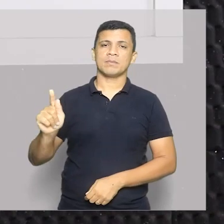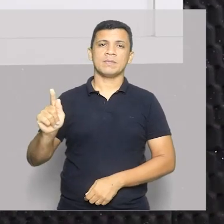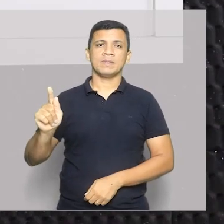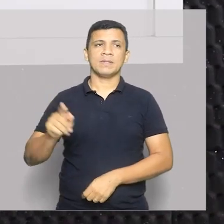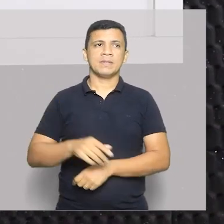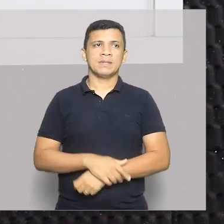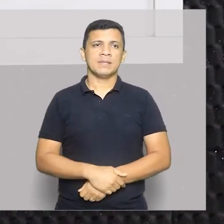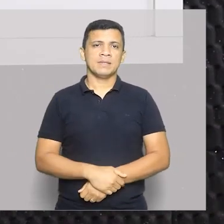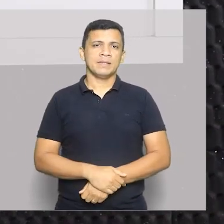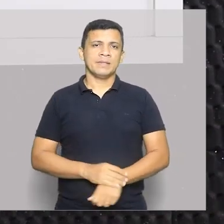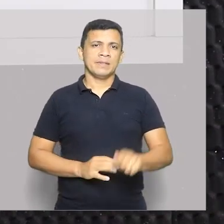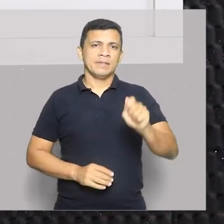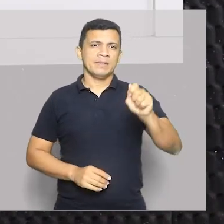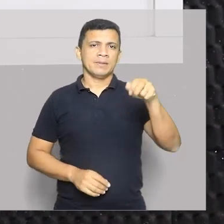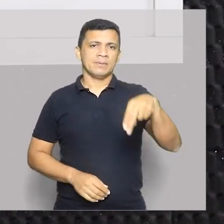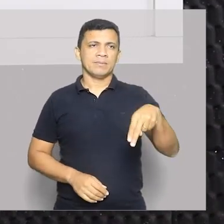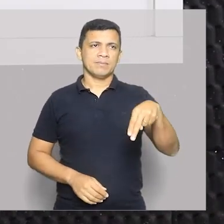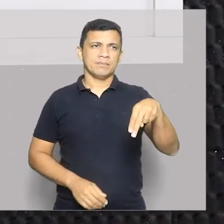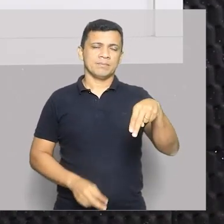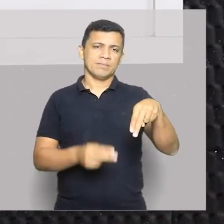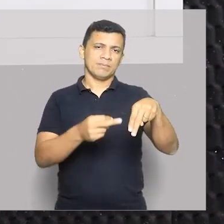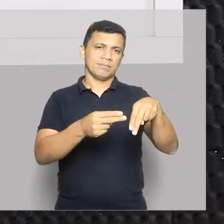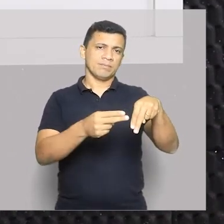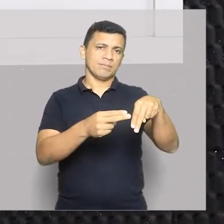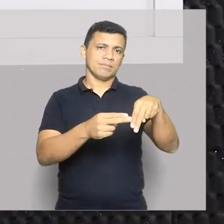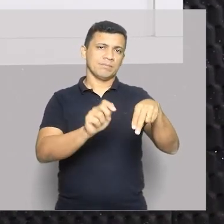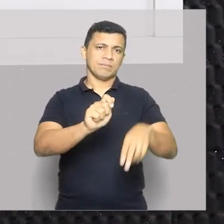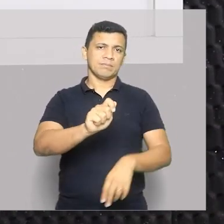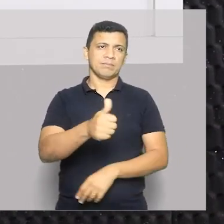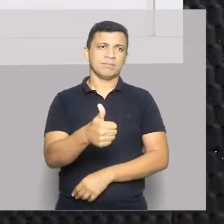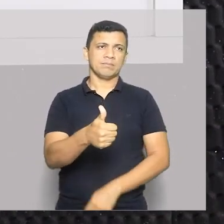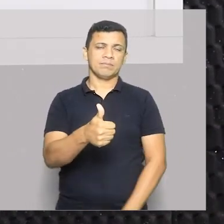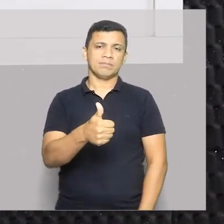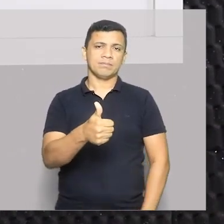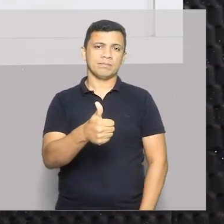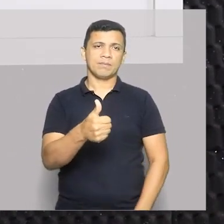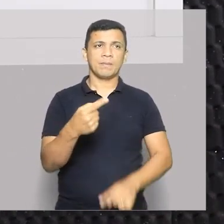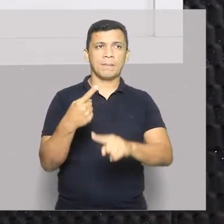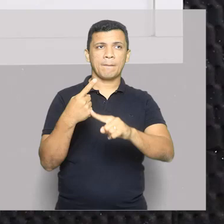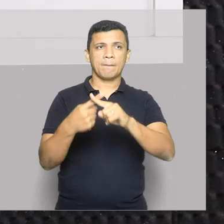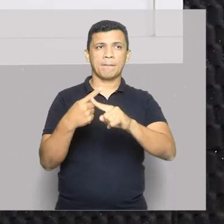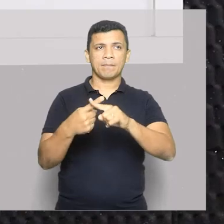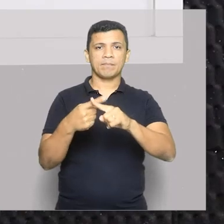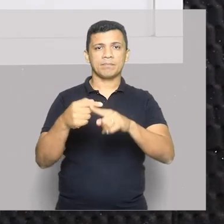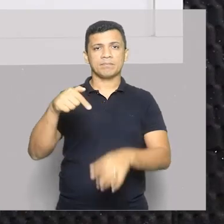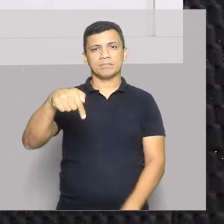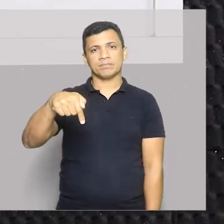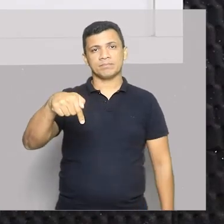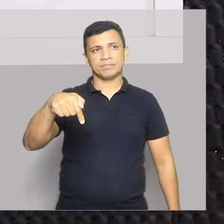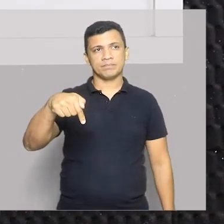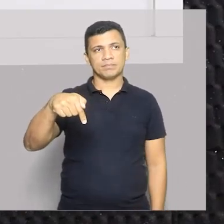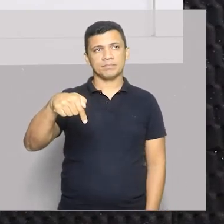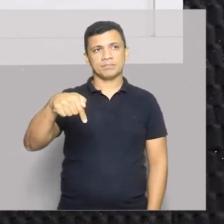AN vai ser igual a 1, que multiplica